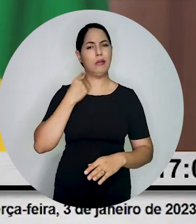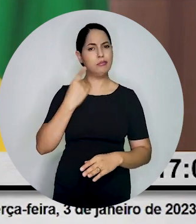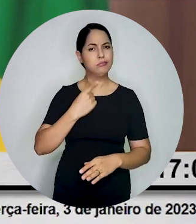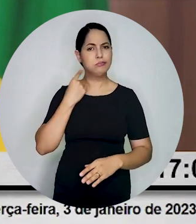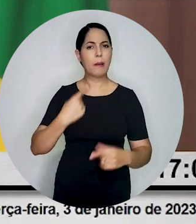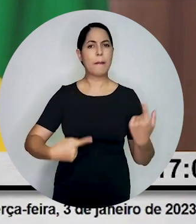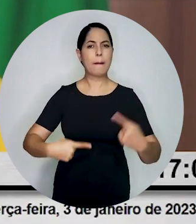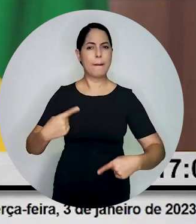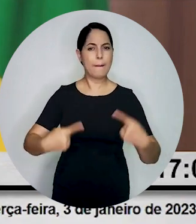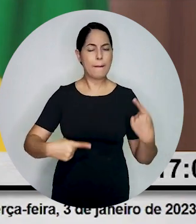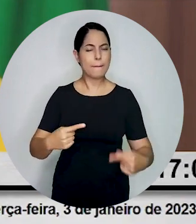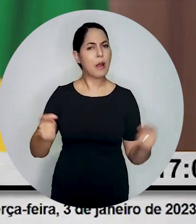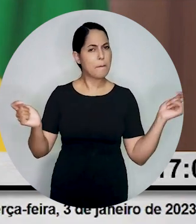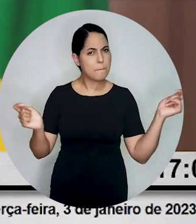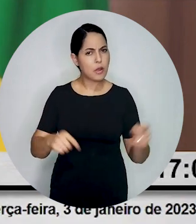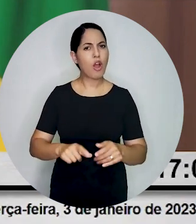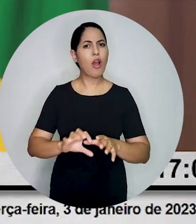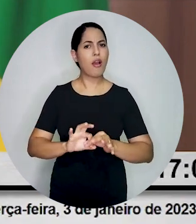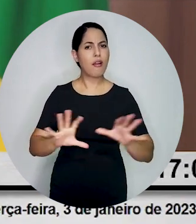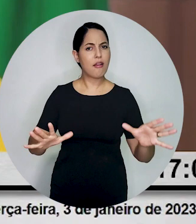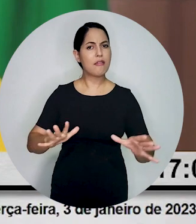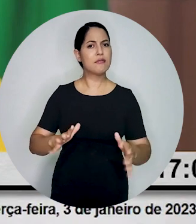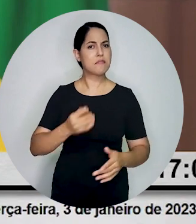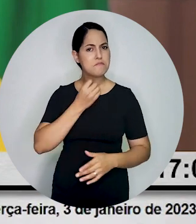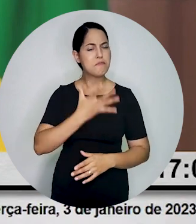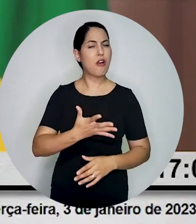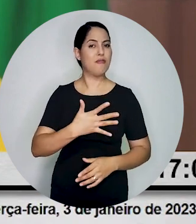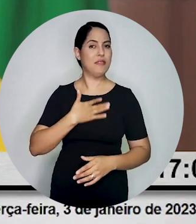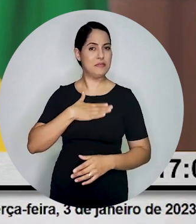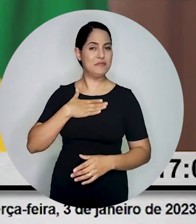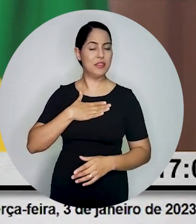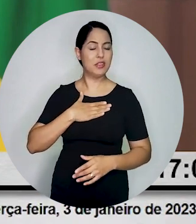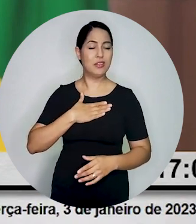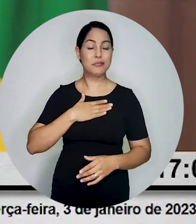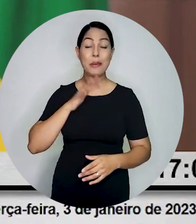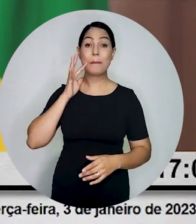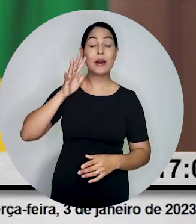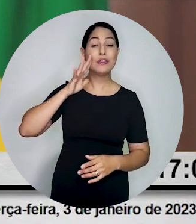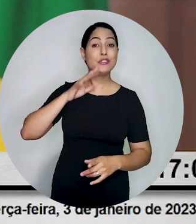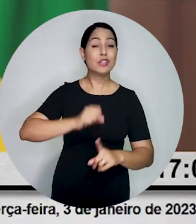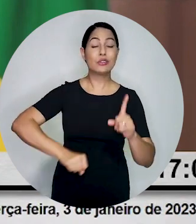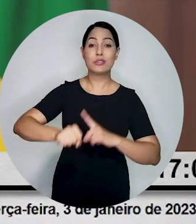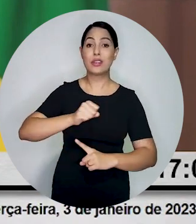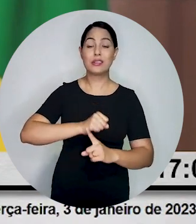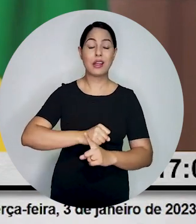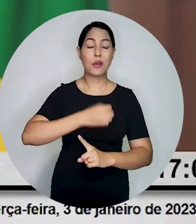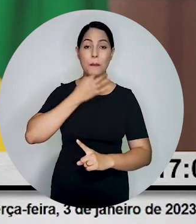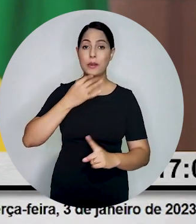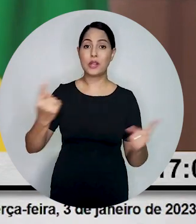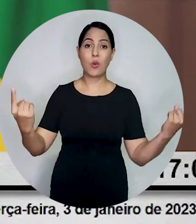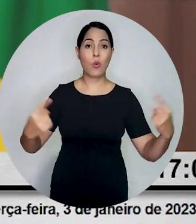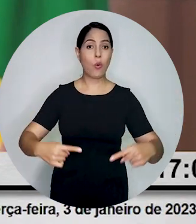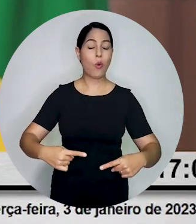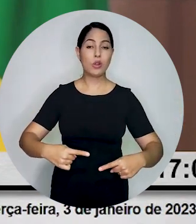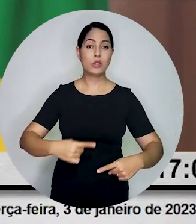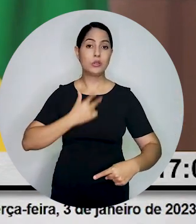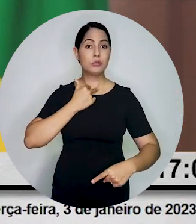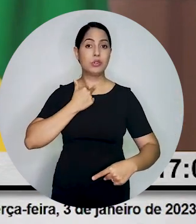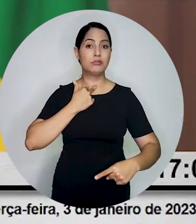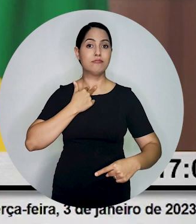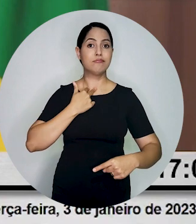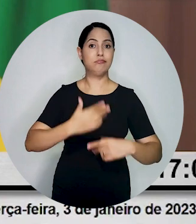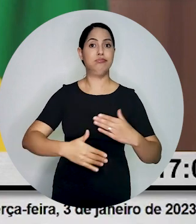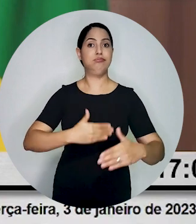da advocacia é exatamente a gente poder discutir. Porque você viver numa sociedade em que você não pode